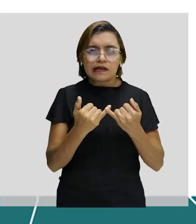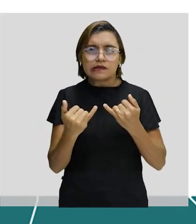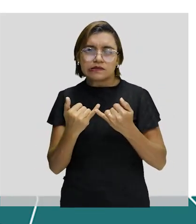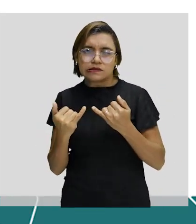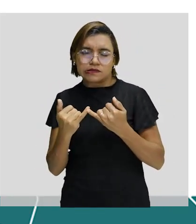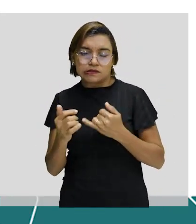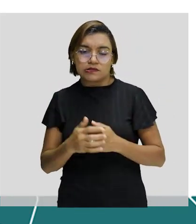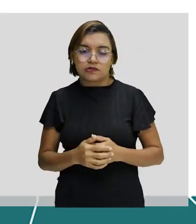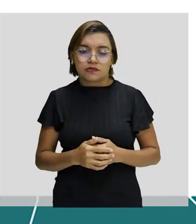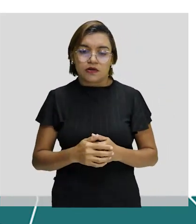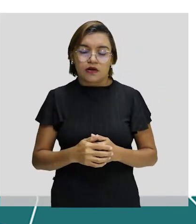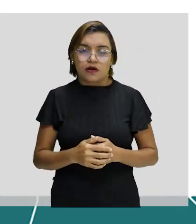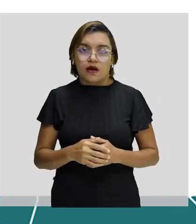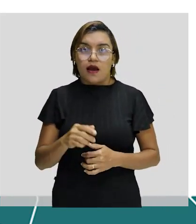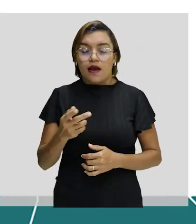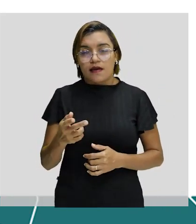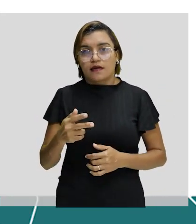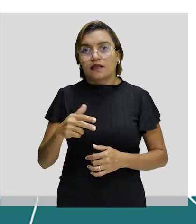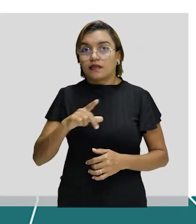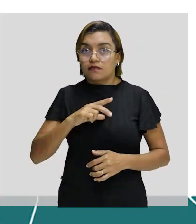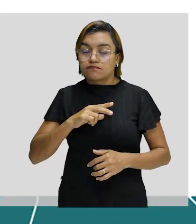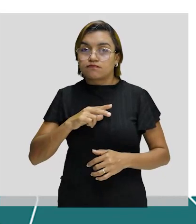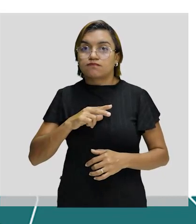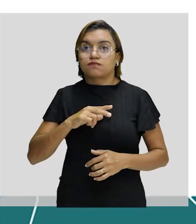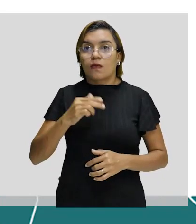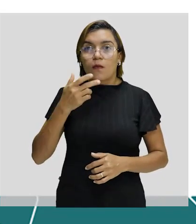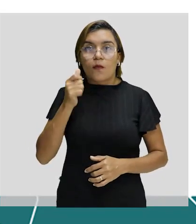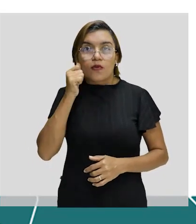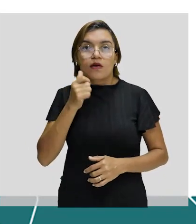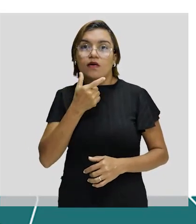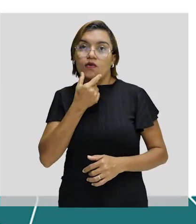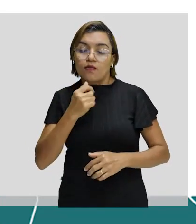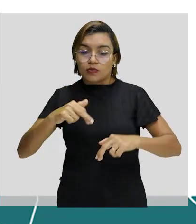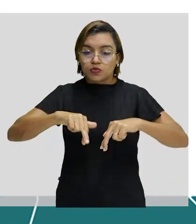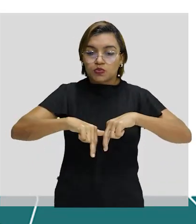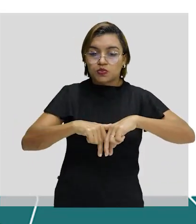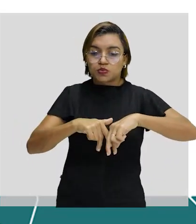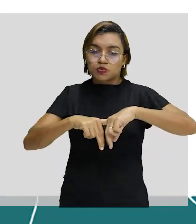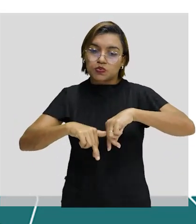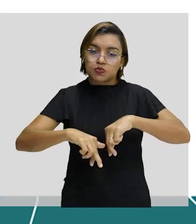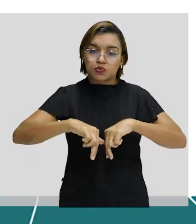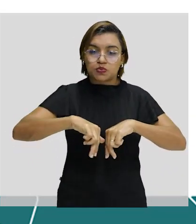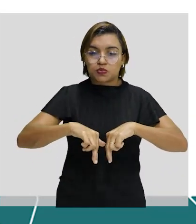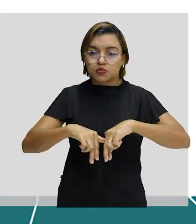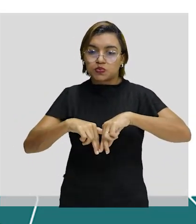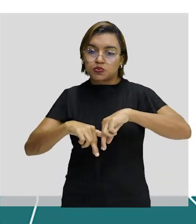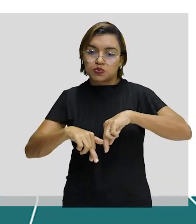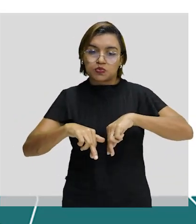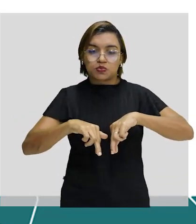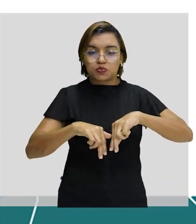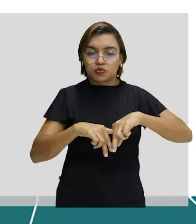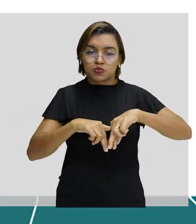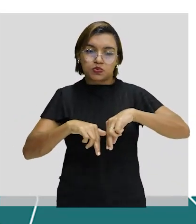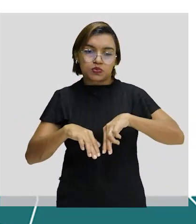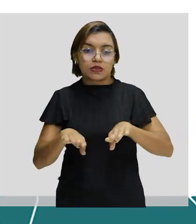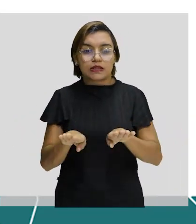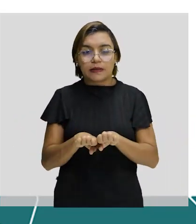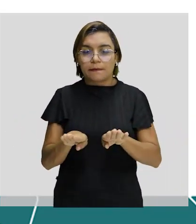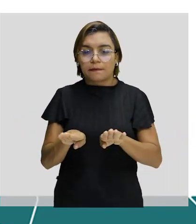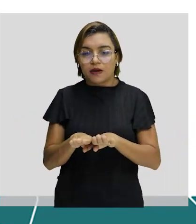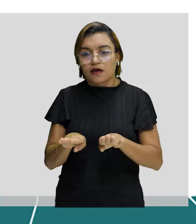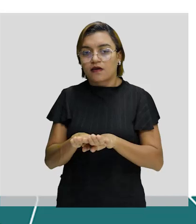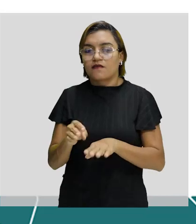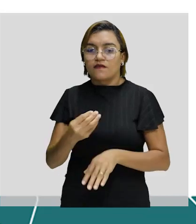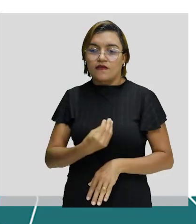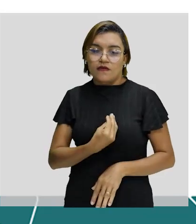são dançadas em pares, possuem movimentos muito parecidos e tratam da mesma temática, o jeito de viver, as